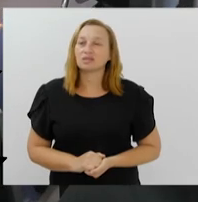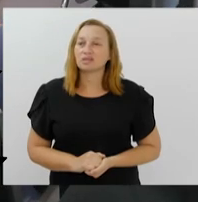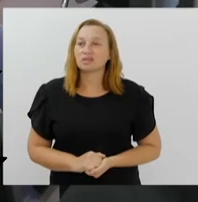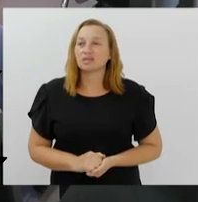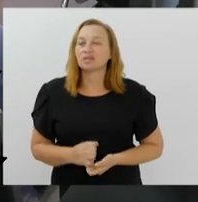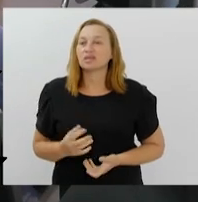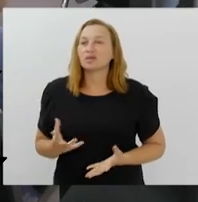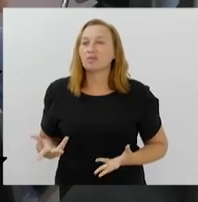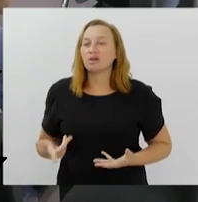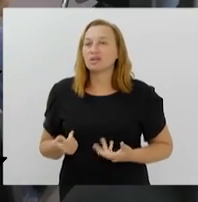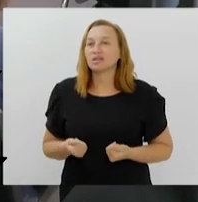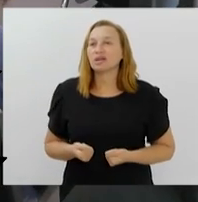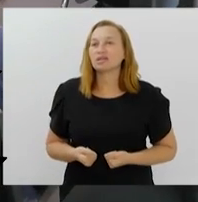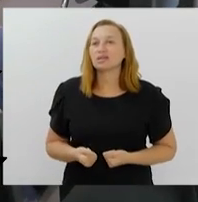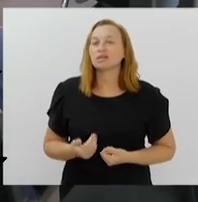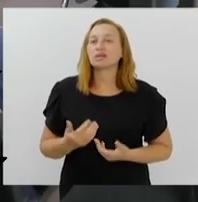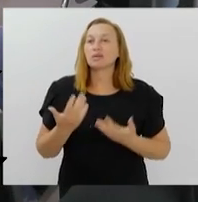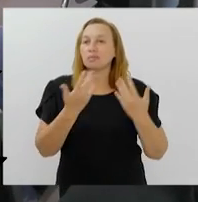eé